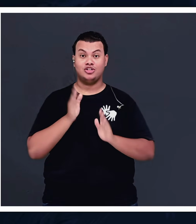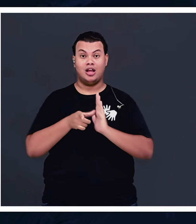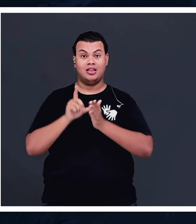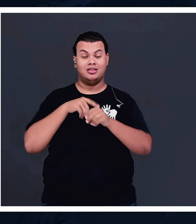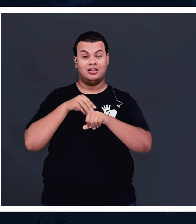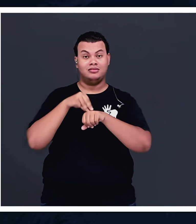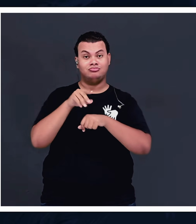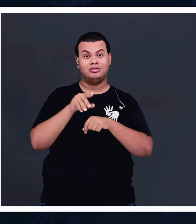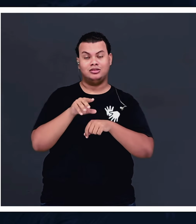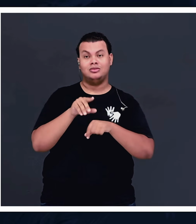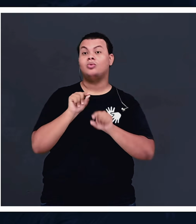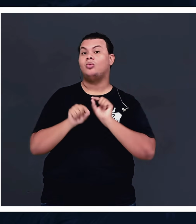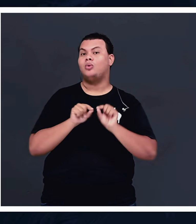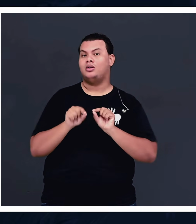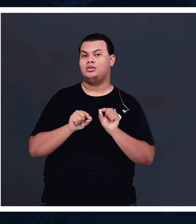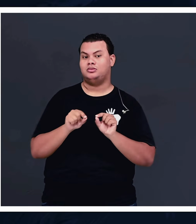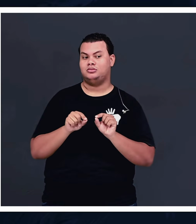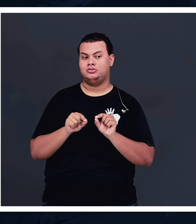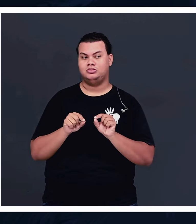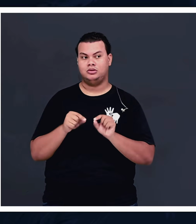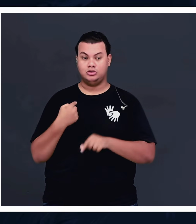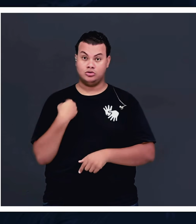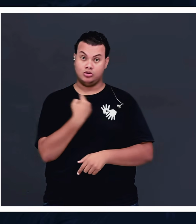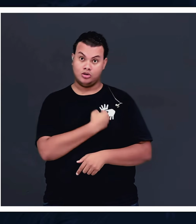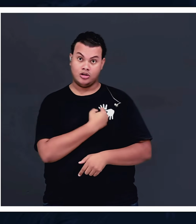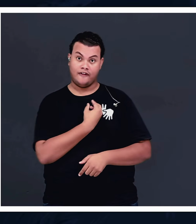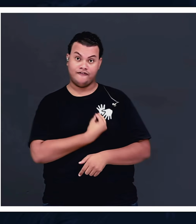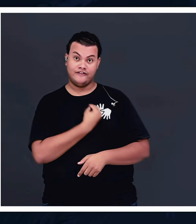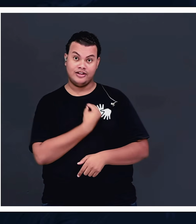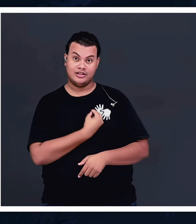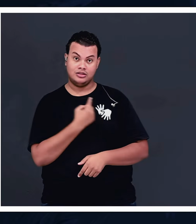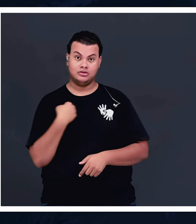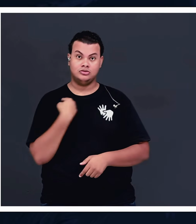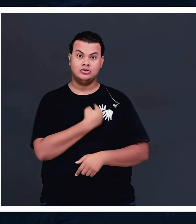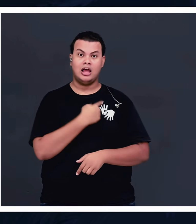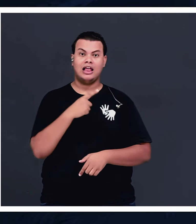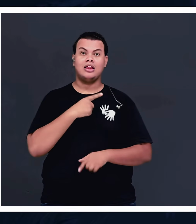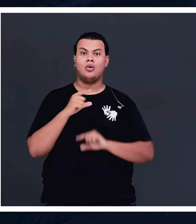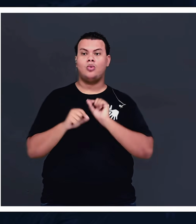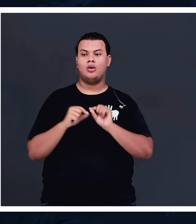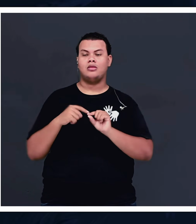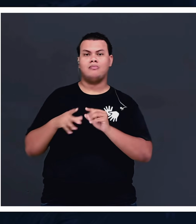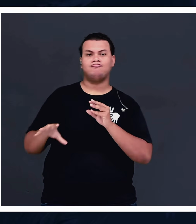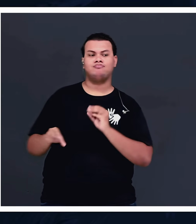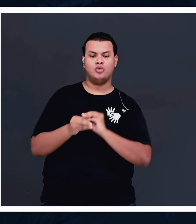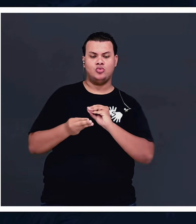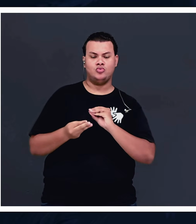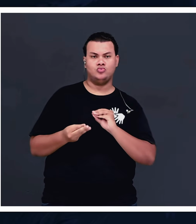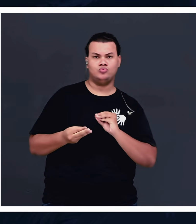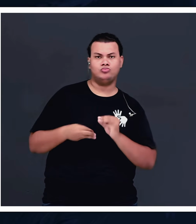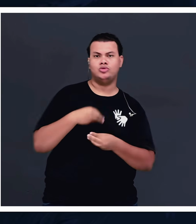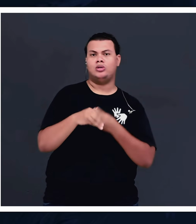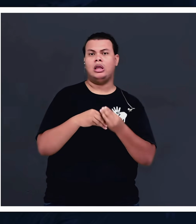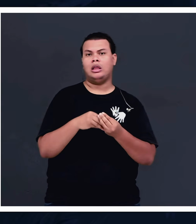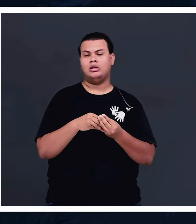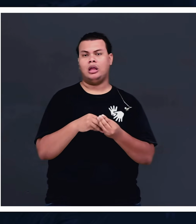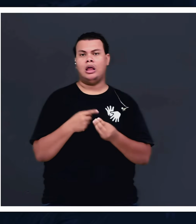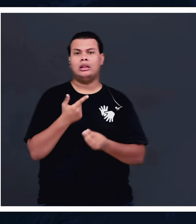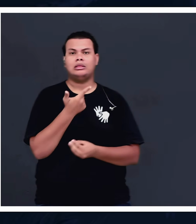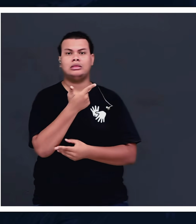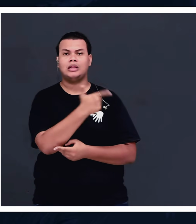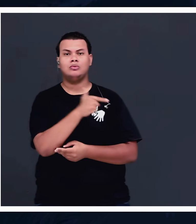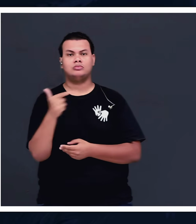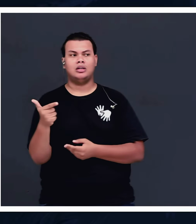nós falamos, a nossa vida, nós somos integrais. Então, não há como